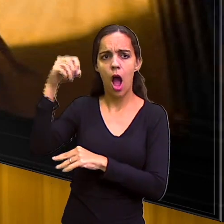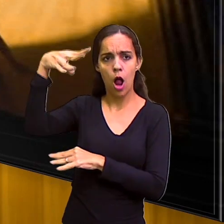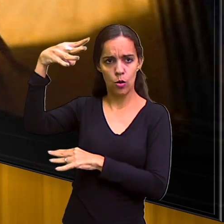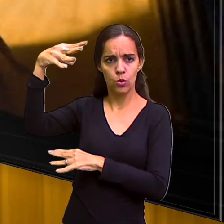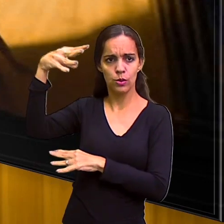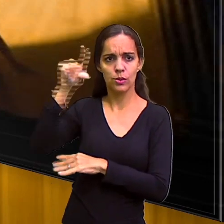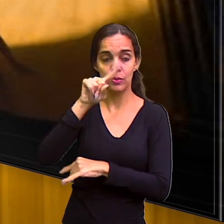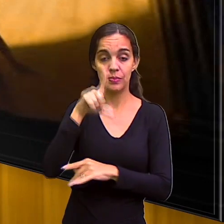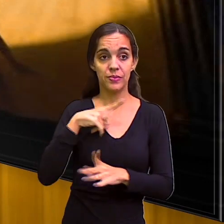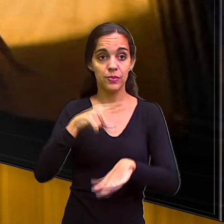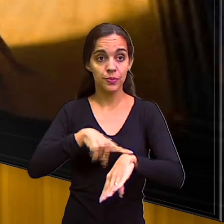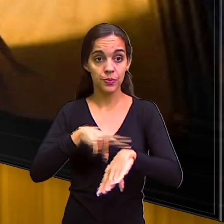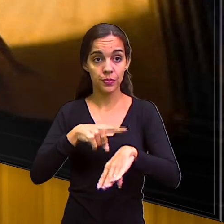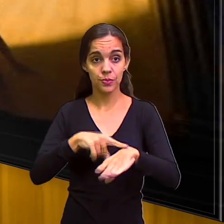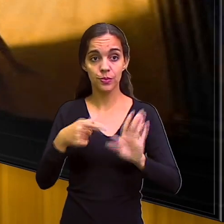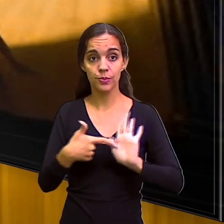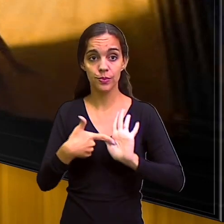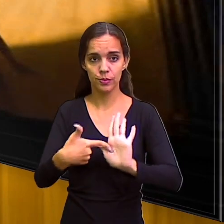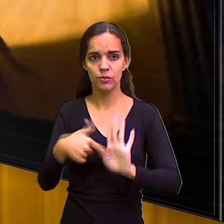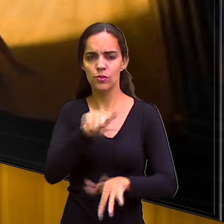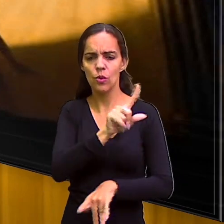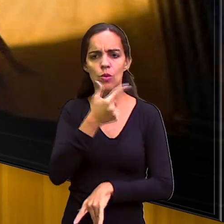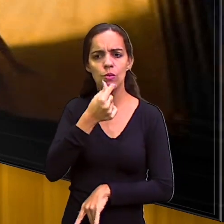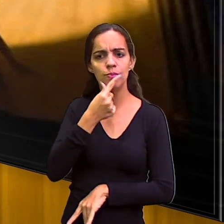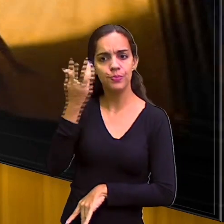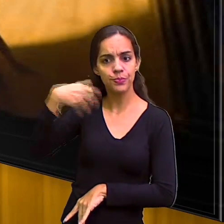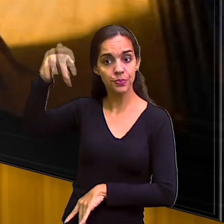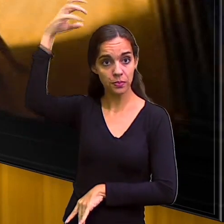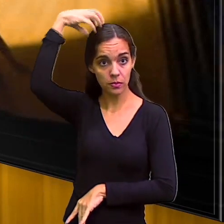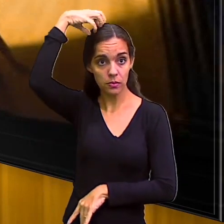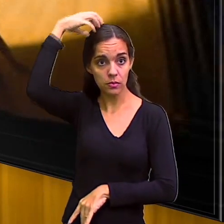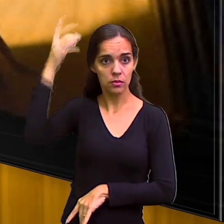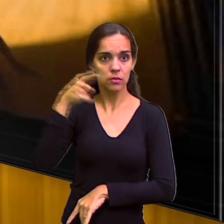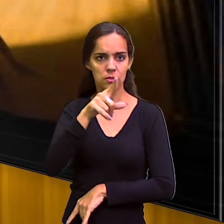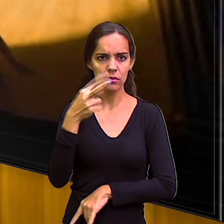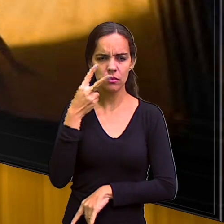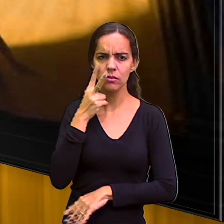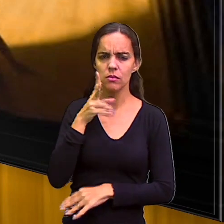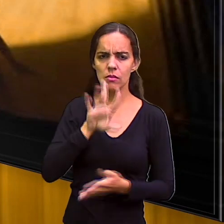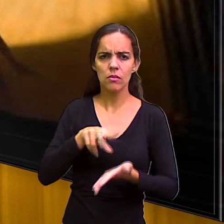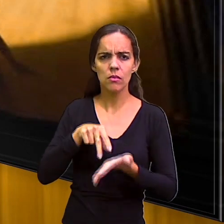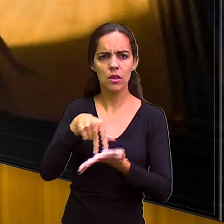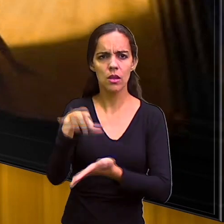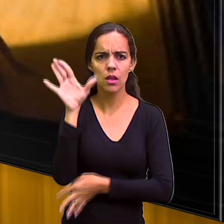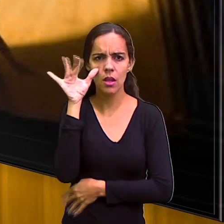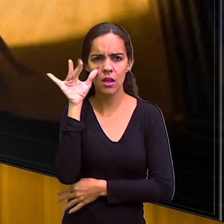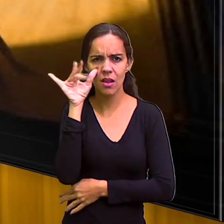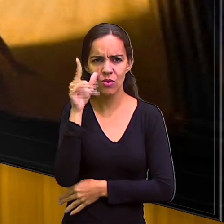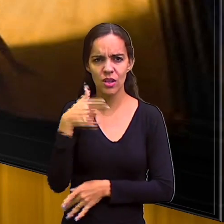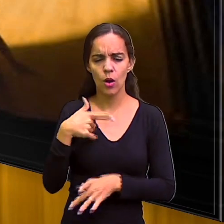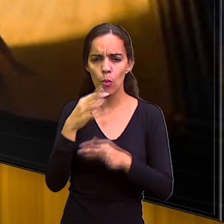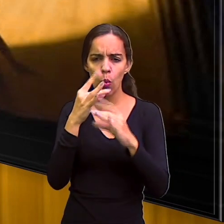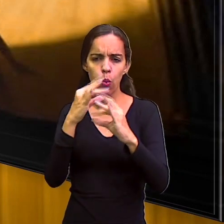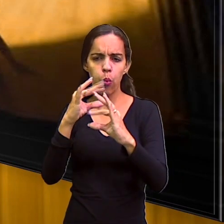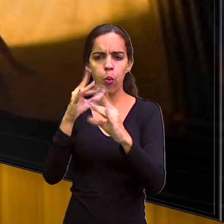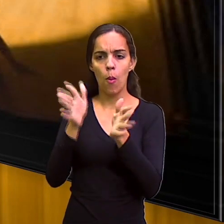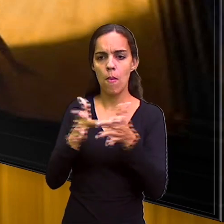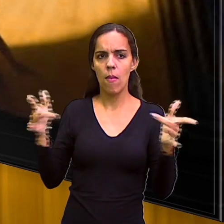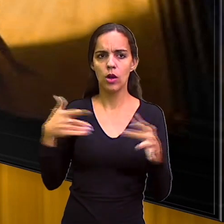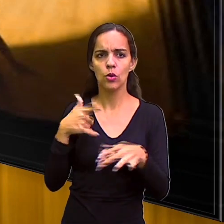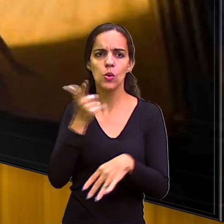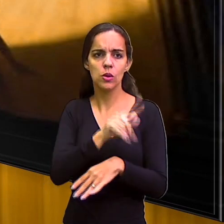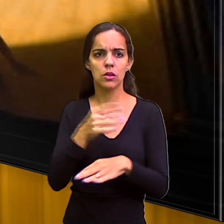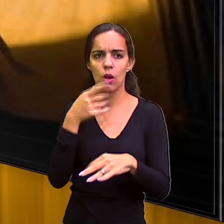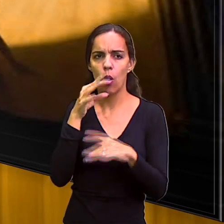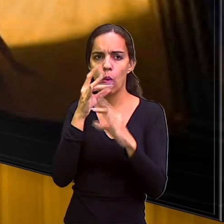da apresentação, o imperador e sua corte, o mago fez surgir, ao som de uma flauta, a sombra